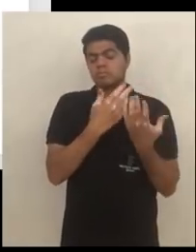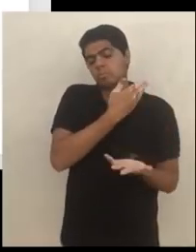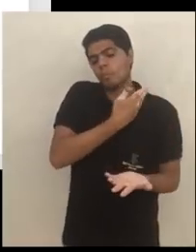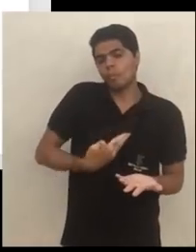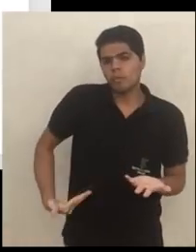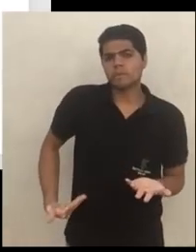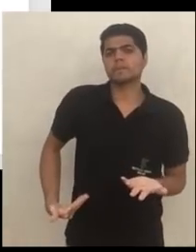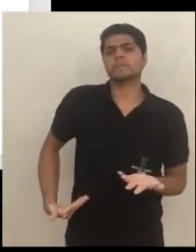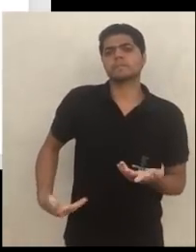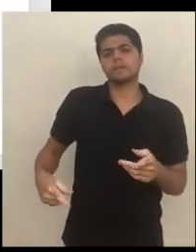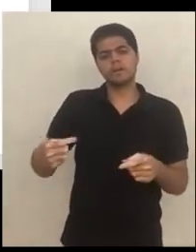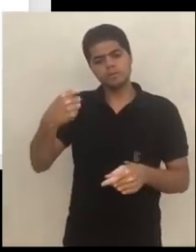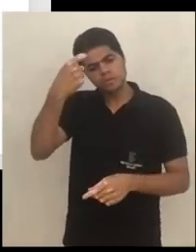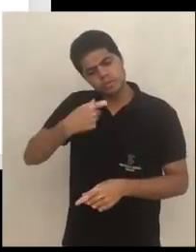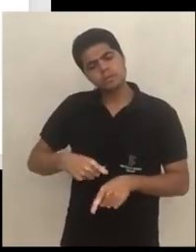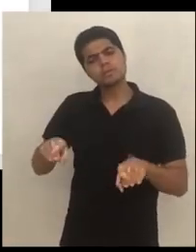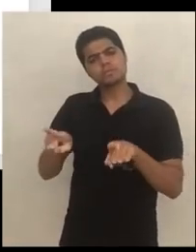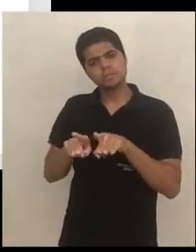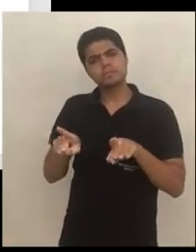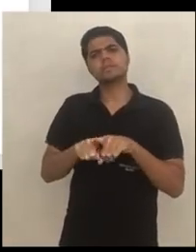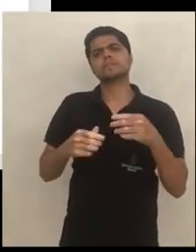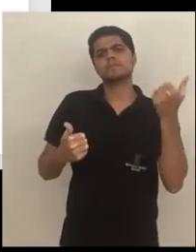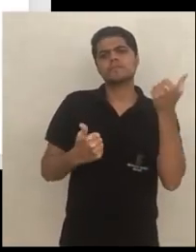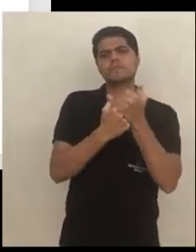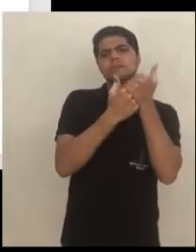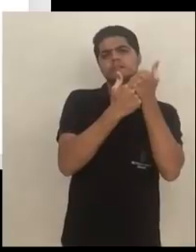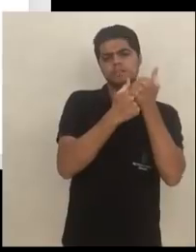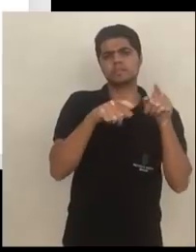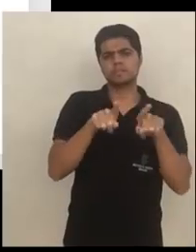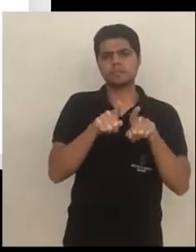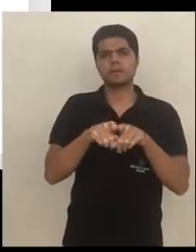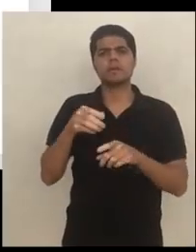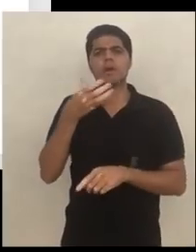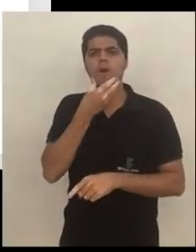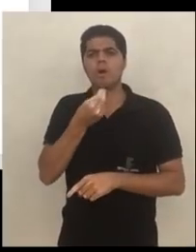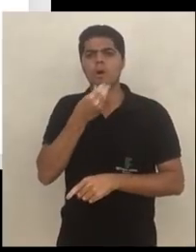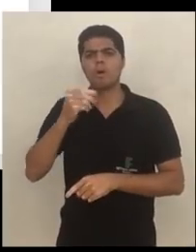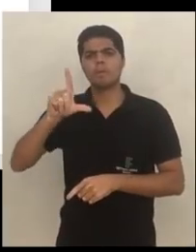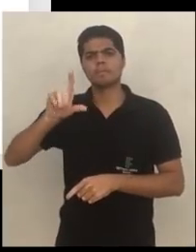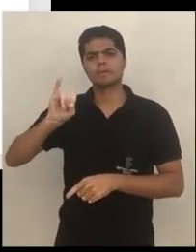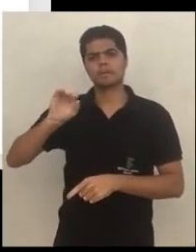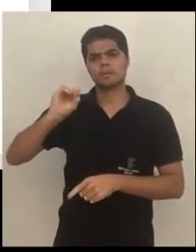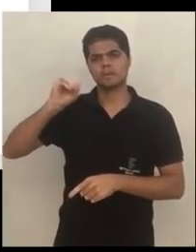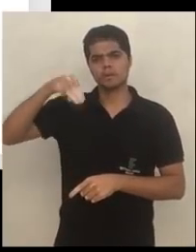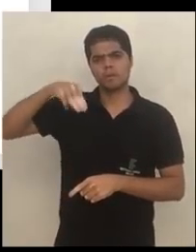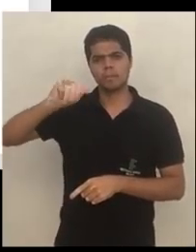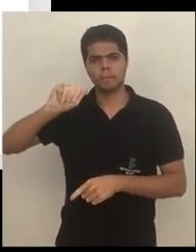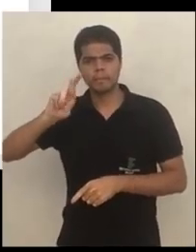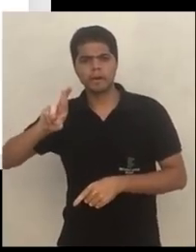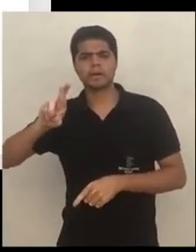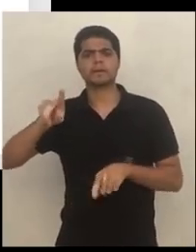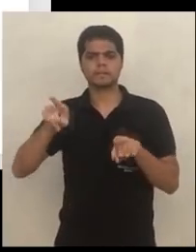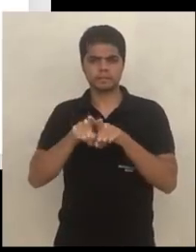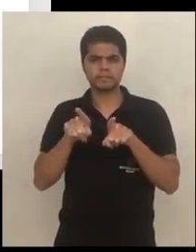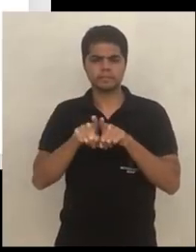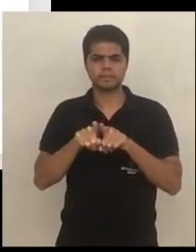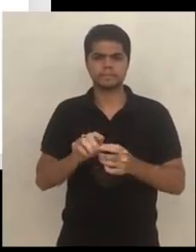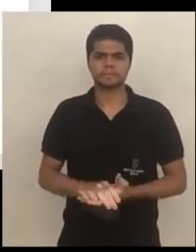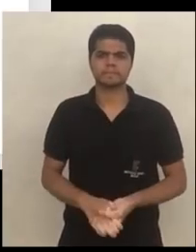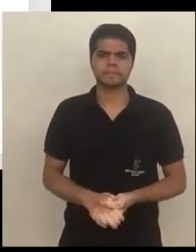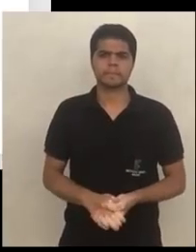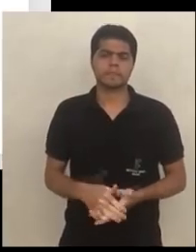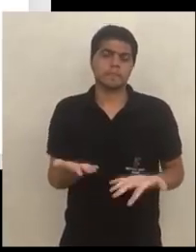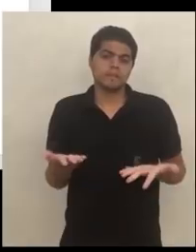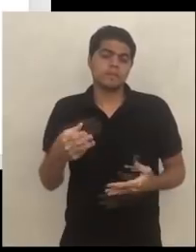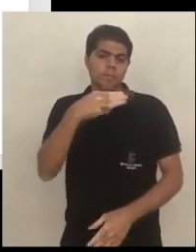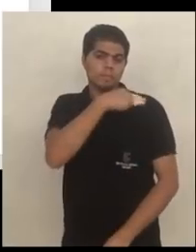governamental, e eu tenho nosso vice-coordenador, nosso colega Leomar Faleta, da CEDITE. E